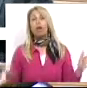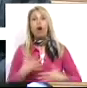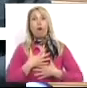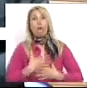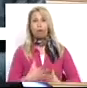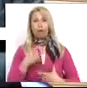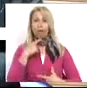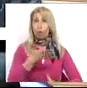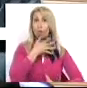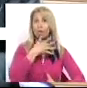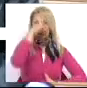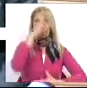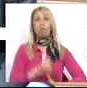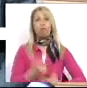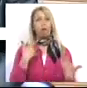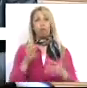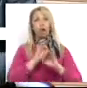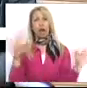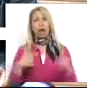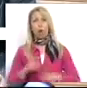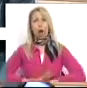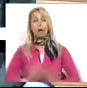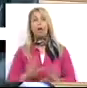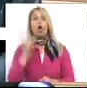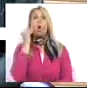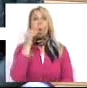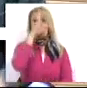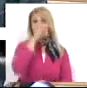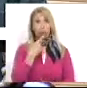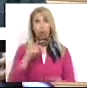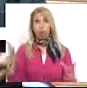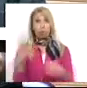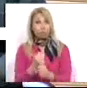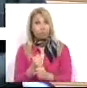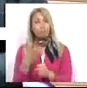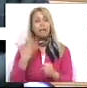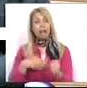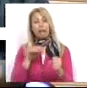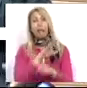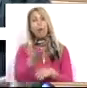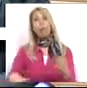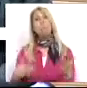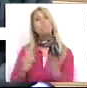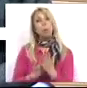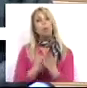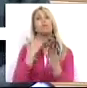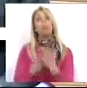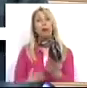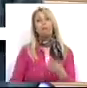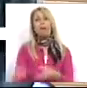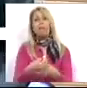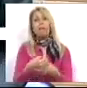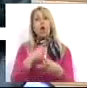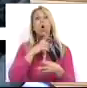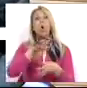desejo do Governo, nós estamos devidamente esclarecidos. E como o Governo não as pode distinguir, pretende com esta proposta concretizar o completo esvaziamento do